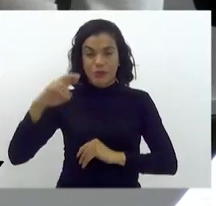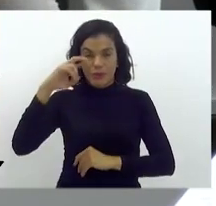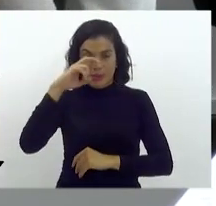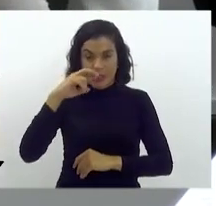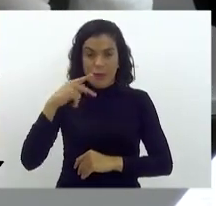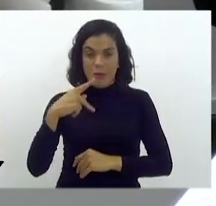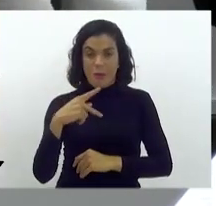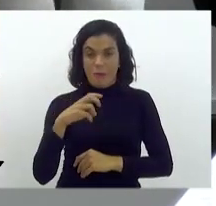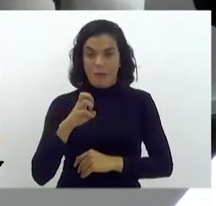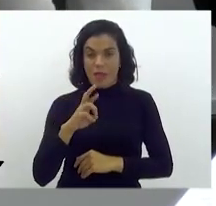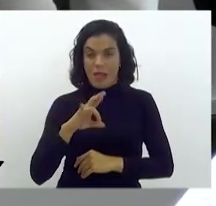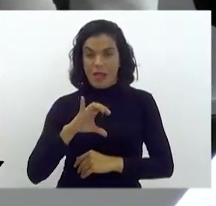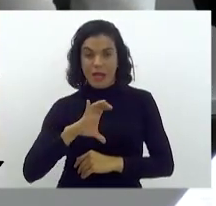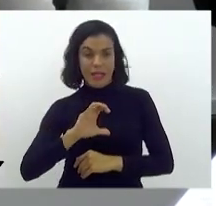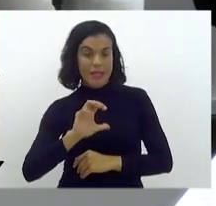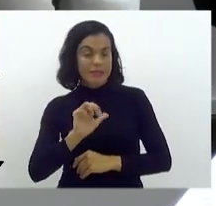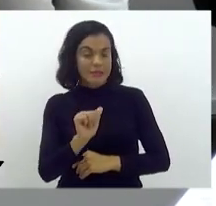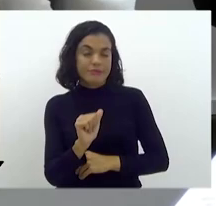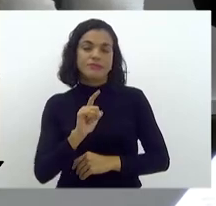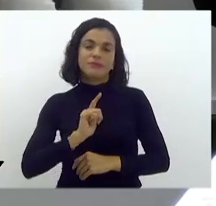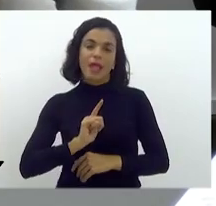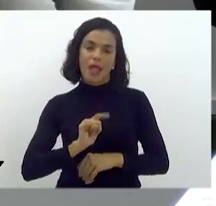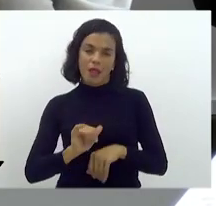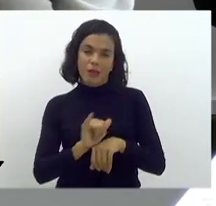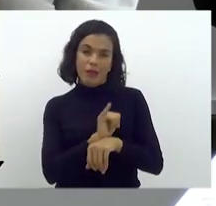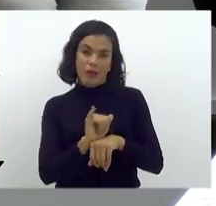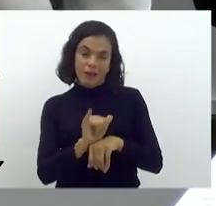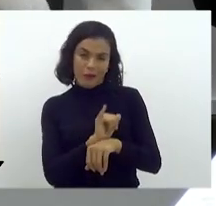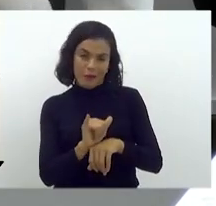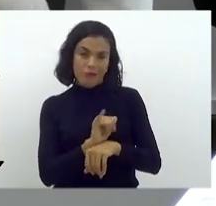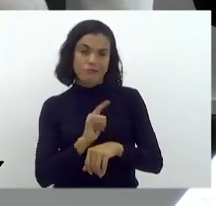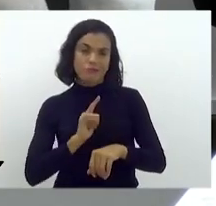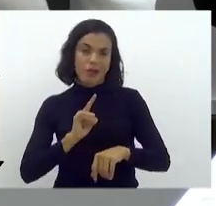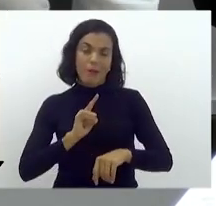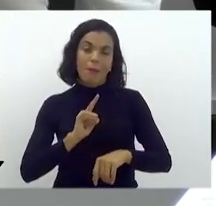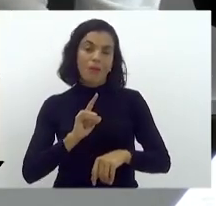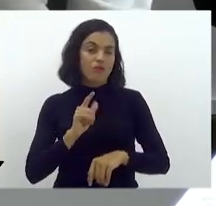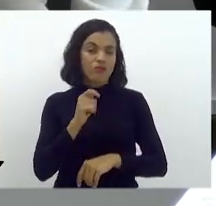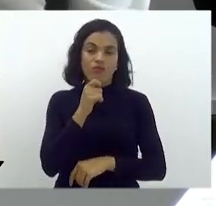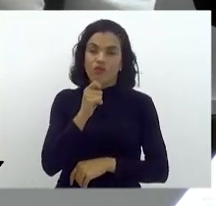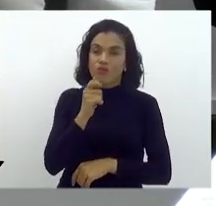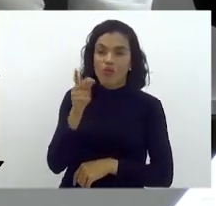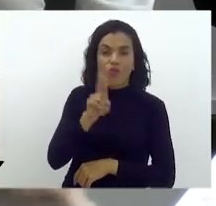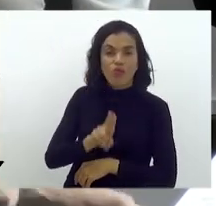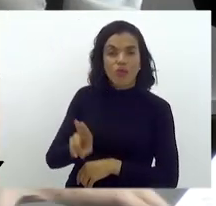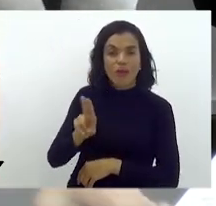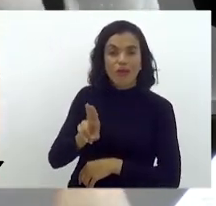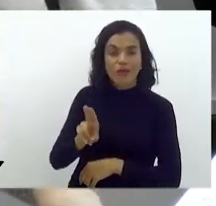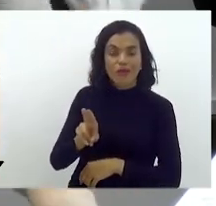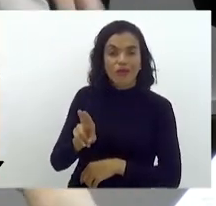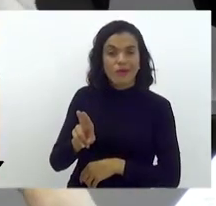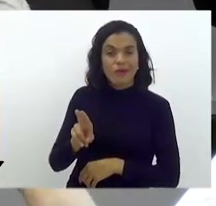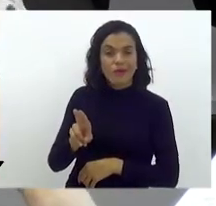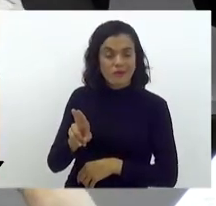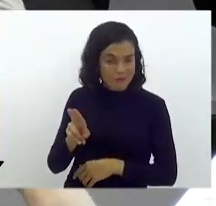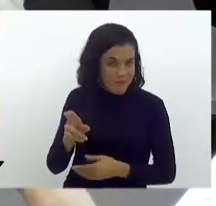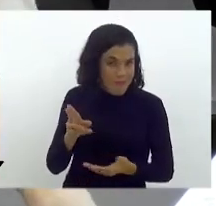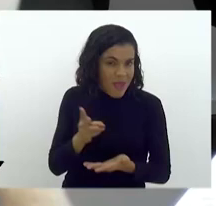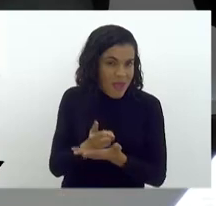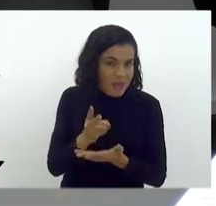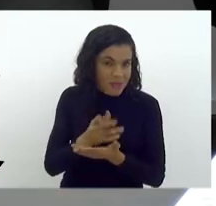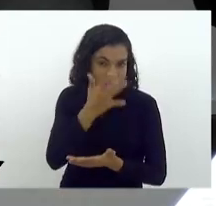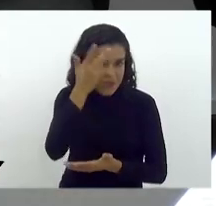mas muitas vezes tem os recursos já e não isso não são usados pela Quem tá na ponta mesmo